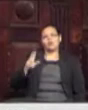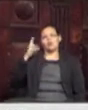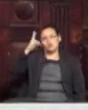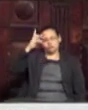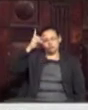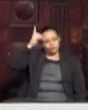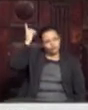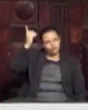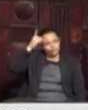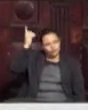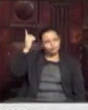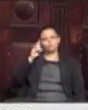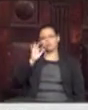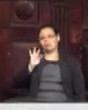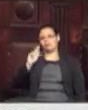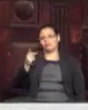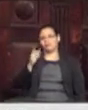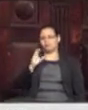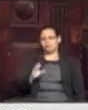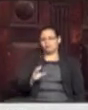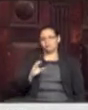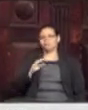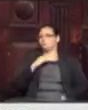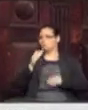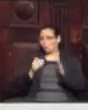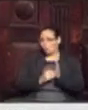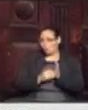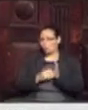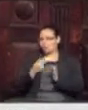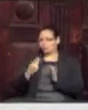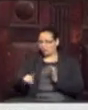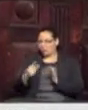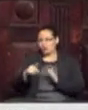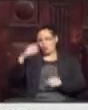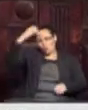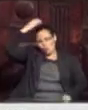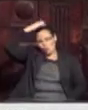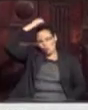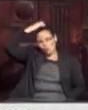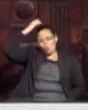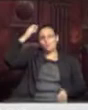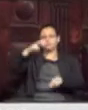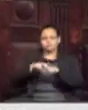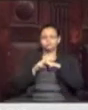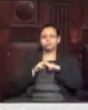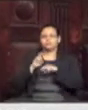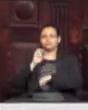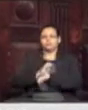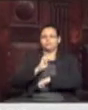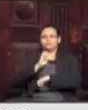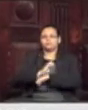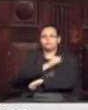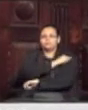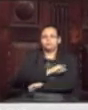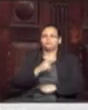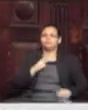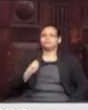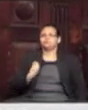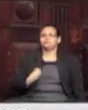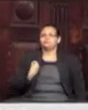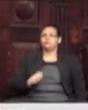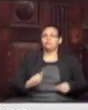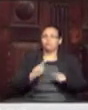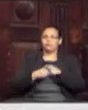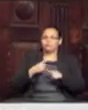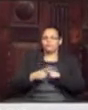do seu Fernando Henrique Cardoso, todos eles são culpados pela situação que o Estado do Rio de Janeiro hoje vive, porque o